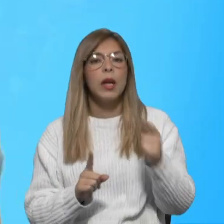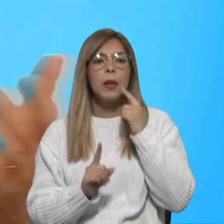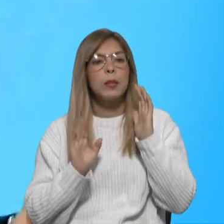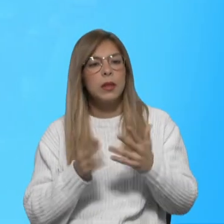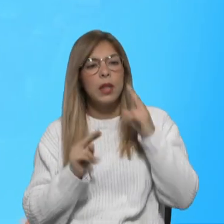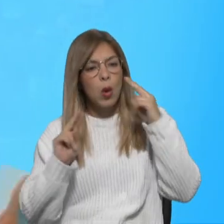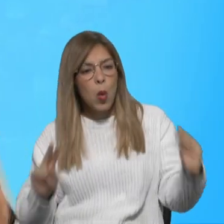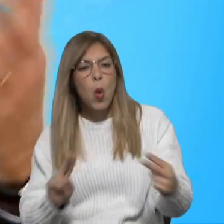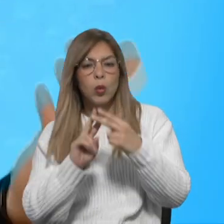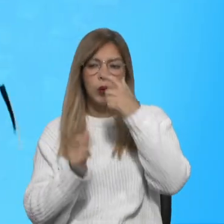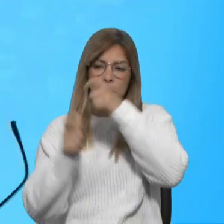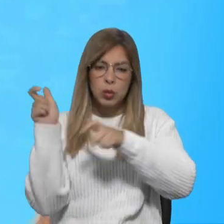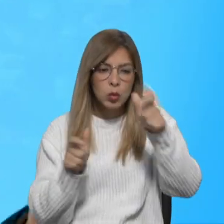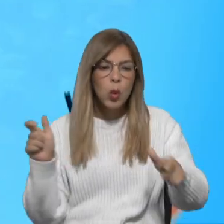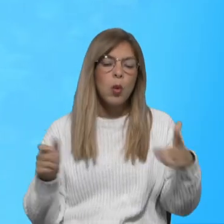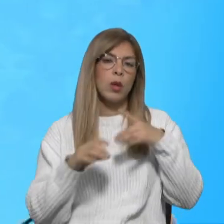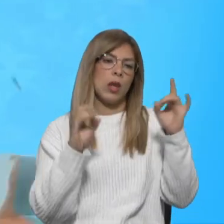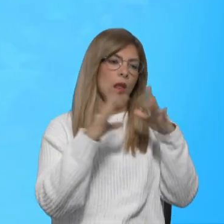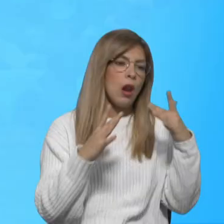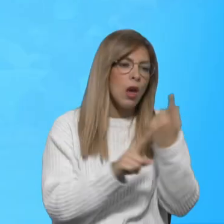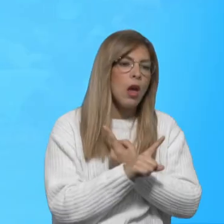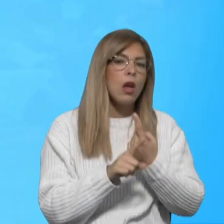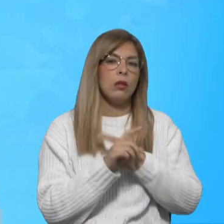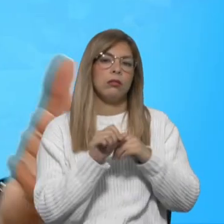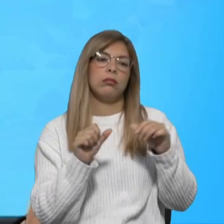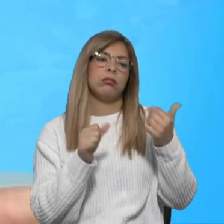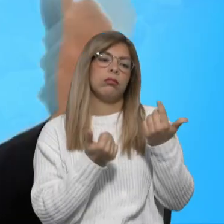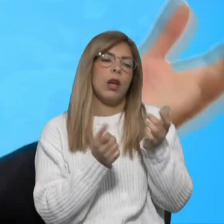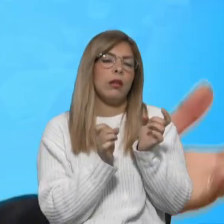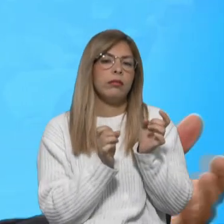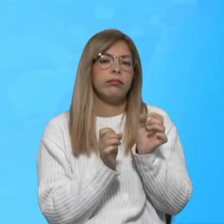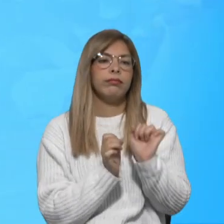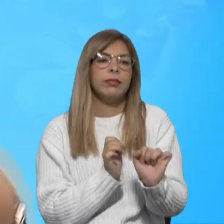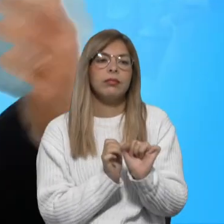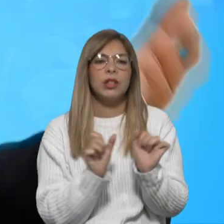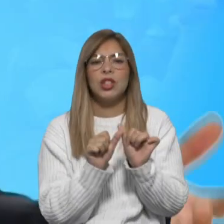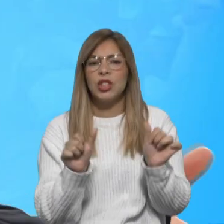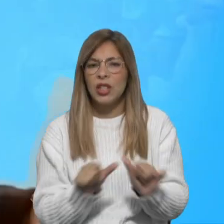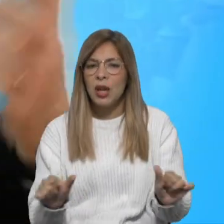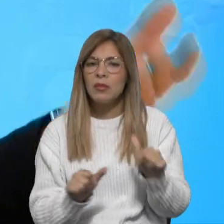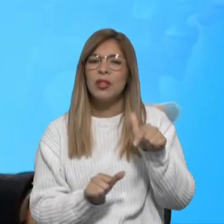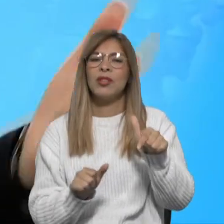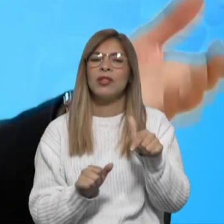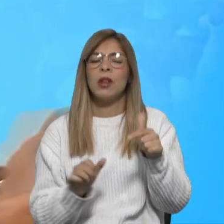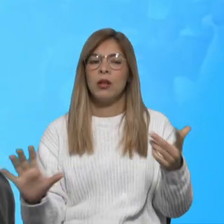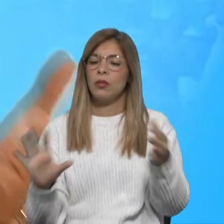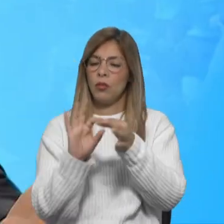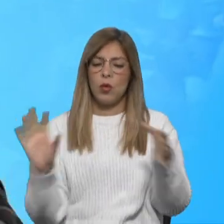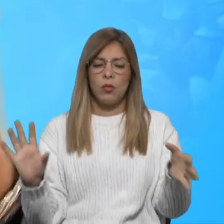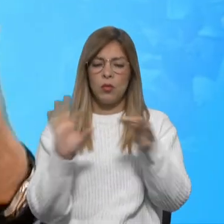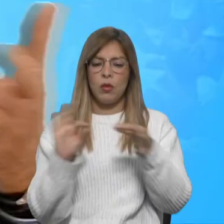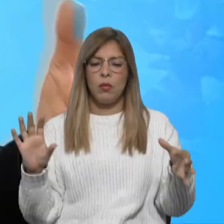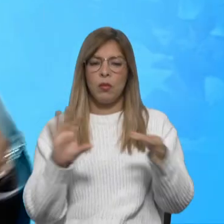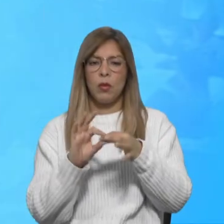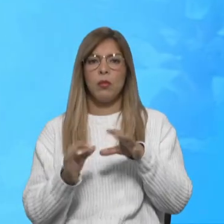com a inteligência humana, ou se quisermos para os termos ao contrário, a inteligência humana, na praça central, acolhe com gosto a sua filha